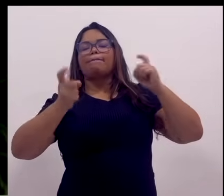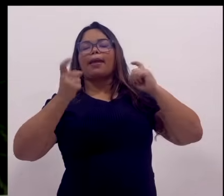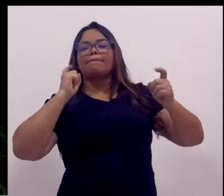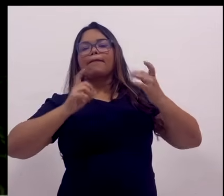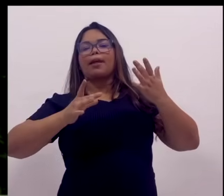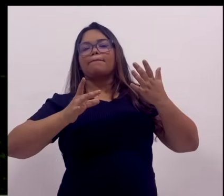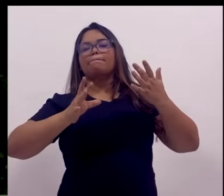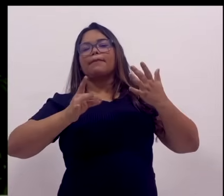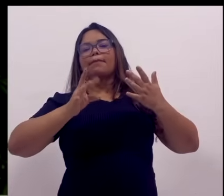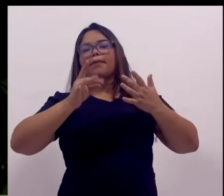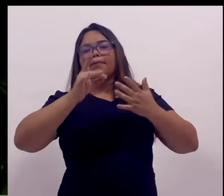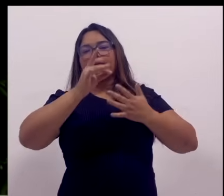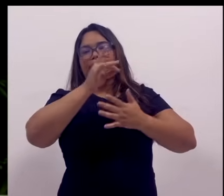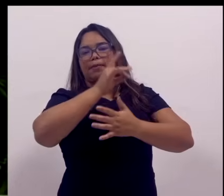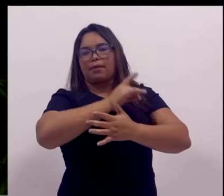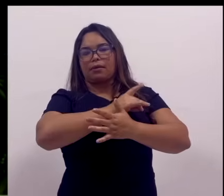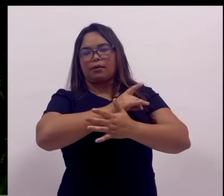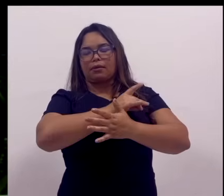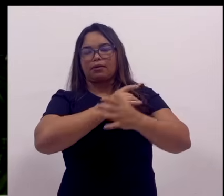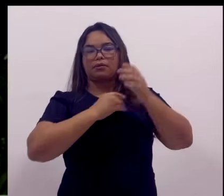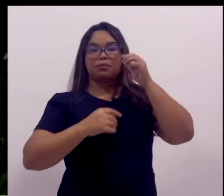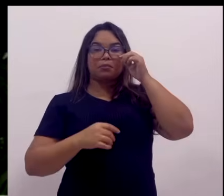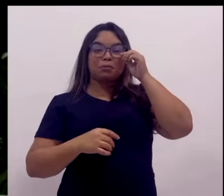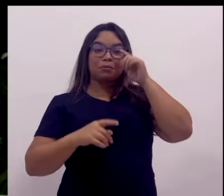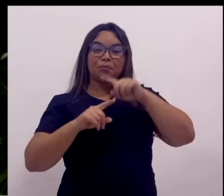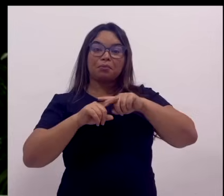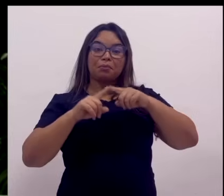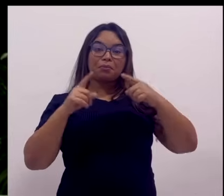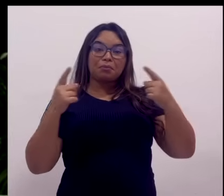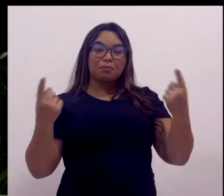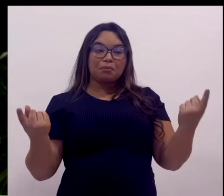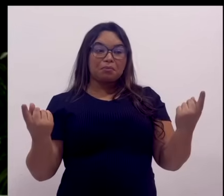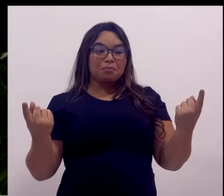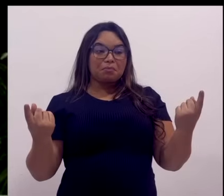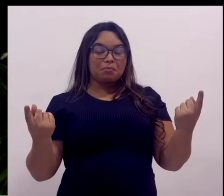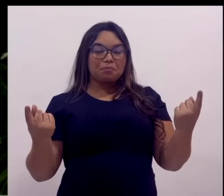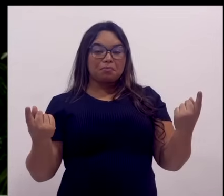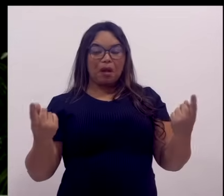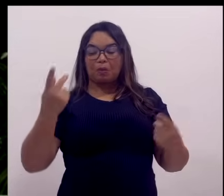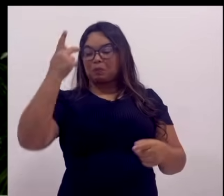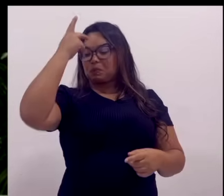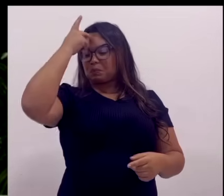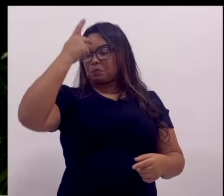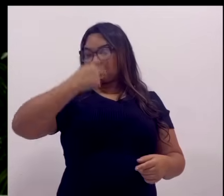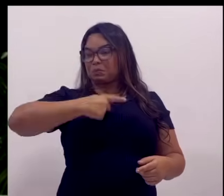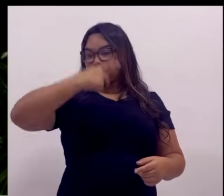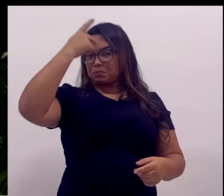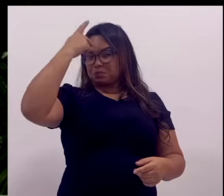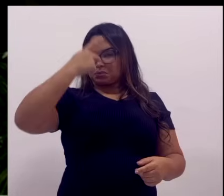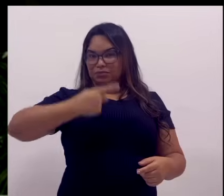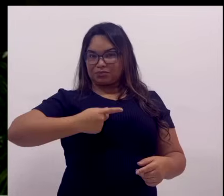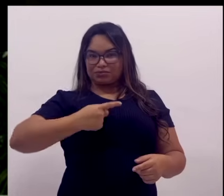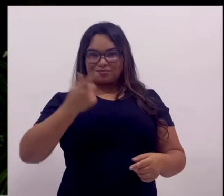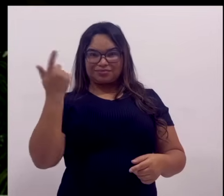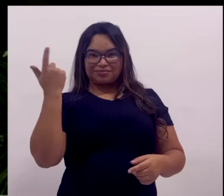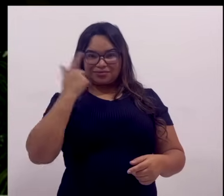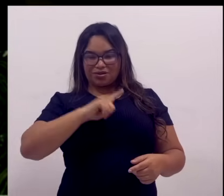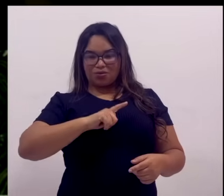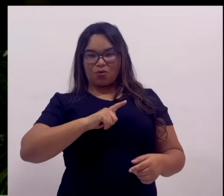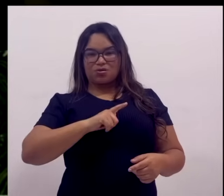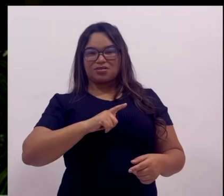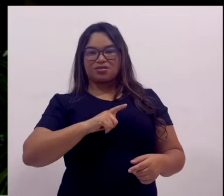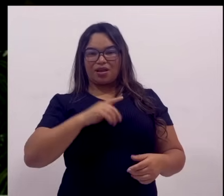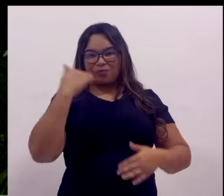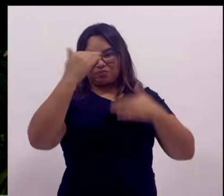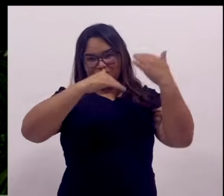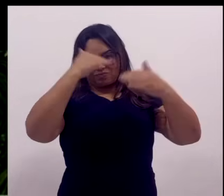plena que ela tem tempo para debater todos os detalhes e fica como um cachorro correndo atrás do próprio